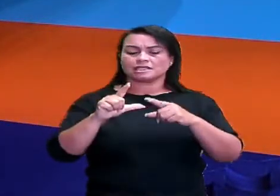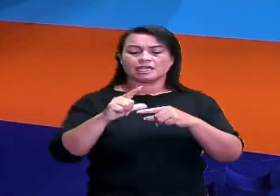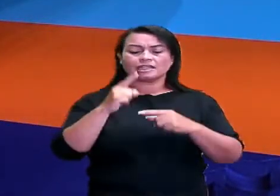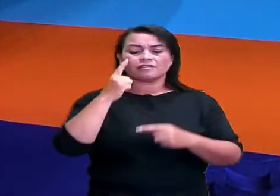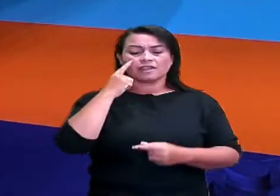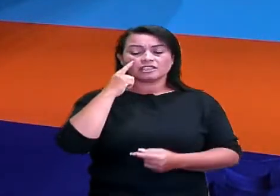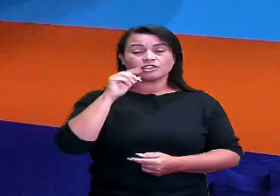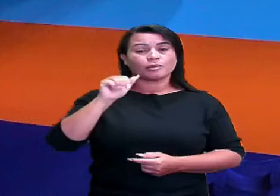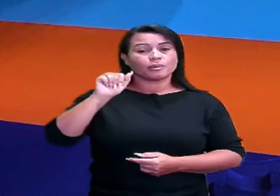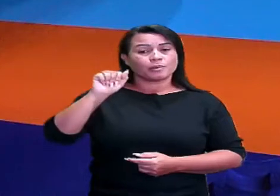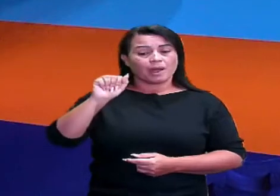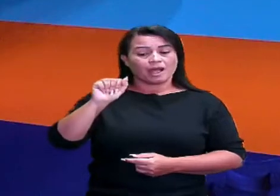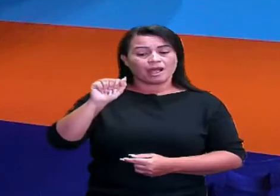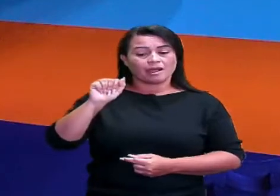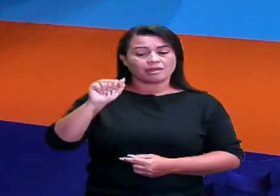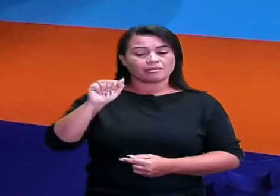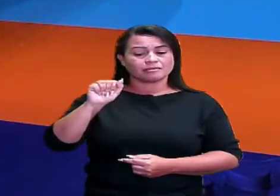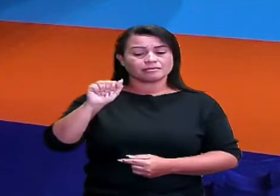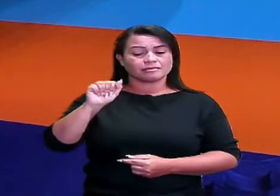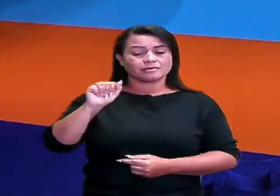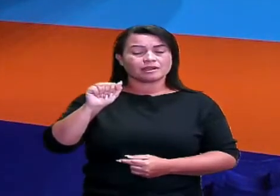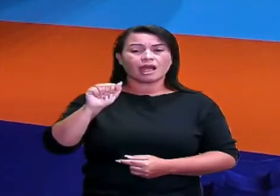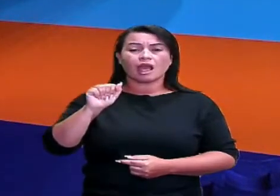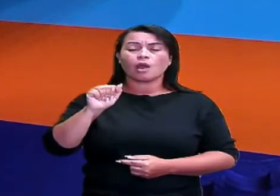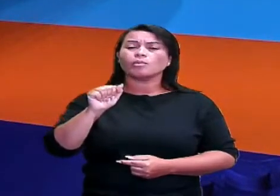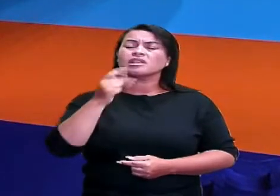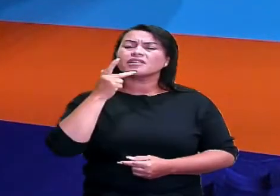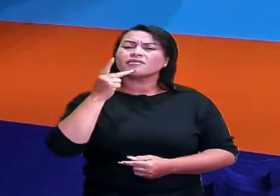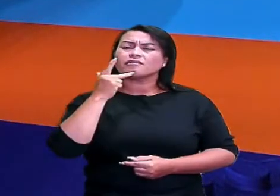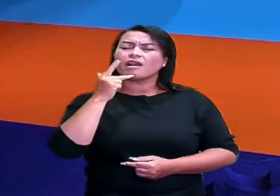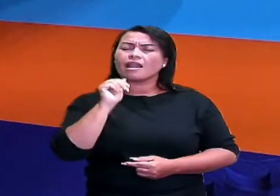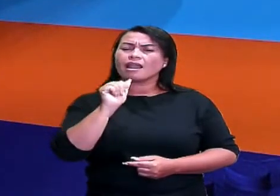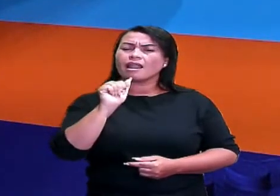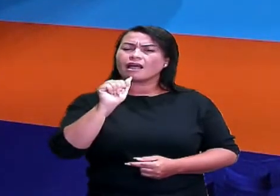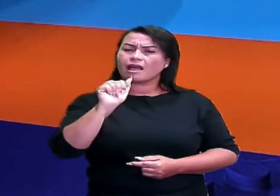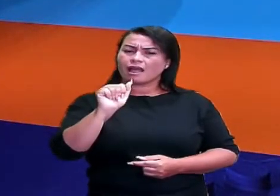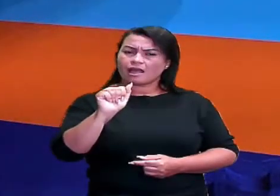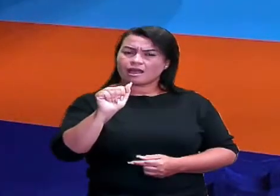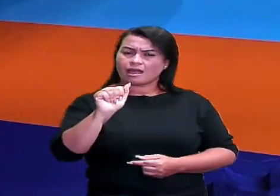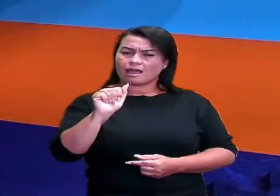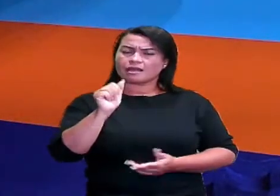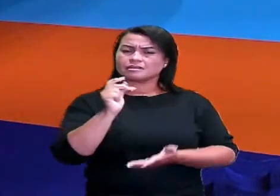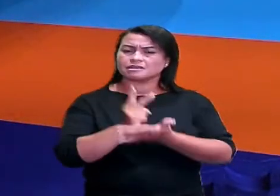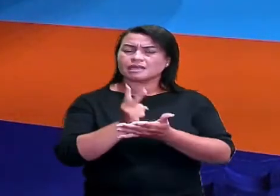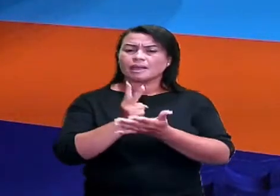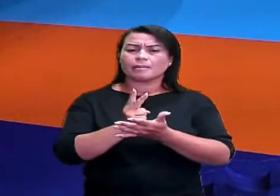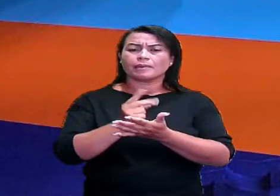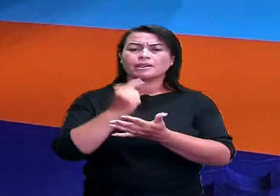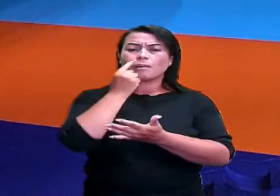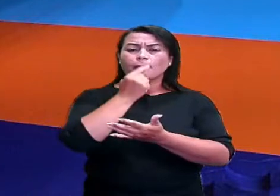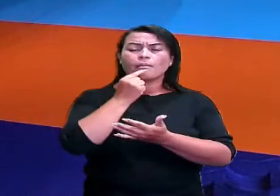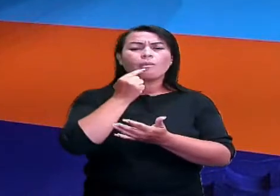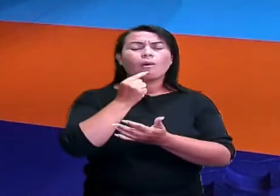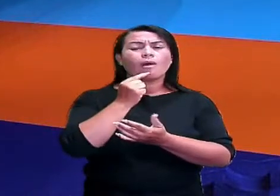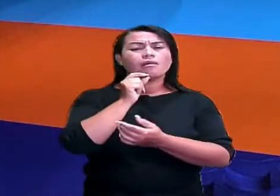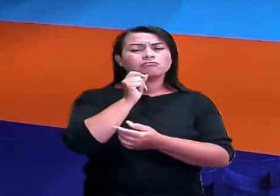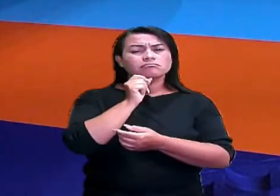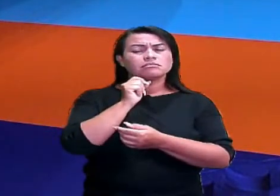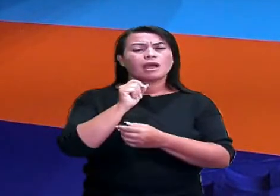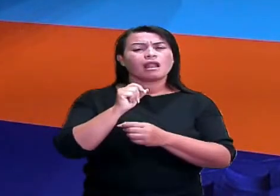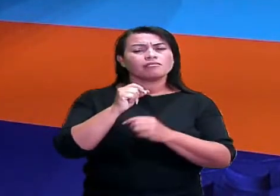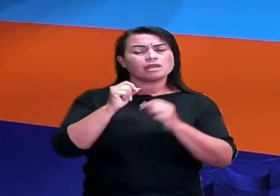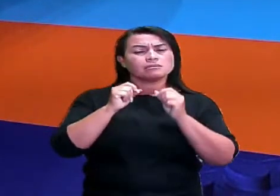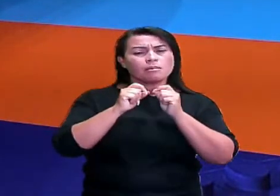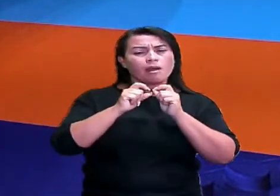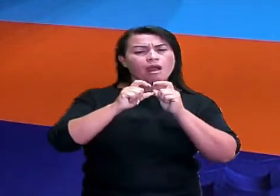eu tenho a letra A, o som da letra A. Quando a gente fala, geralmente, uma palavra que tem a letra A, nossa boca